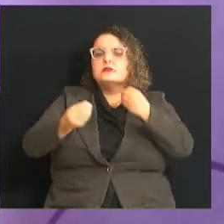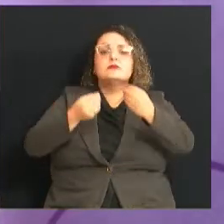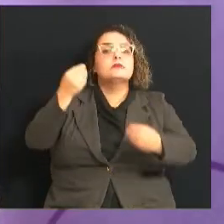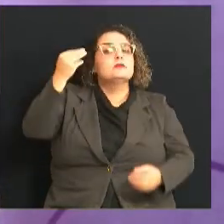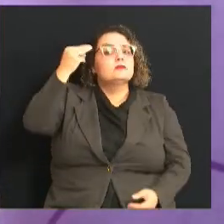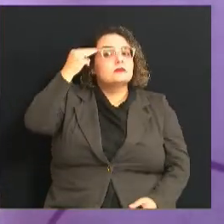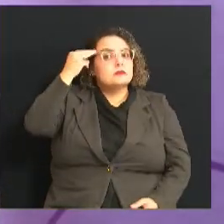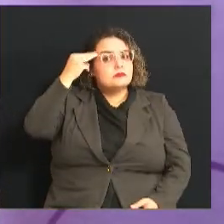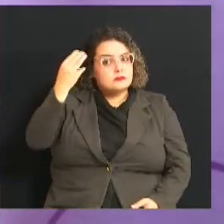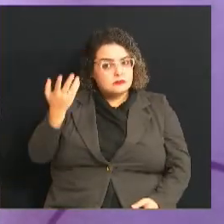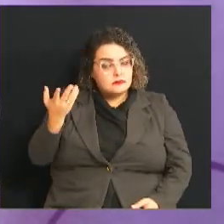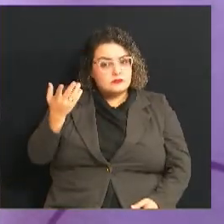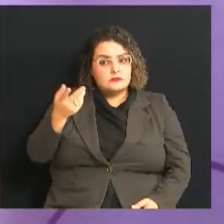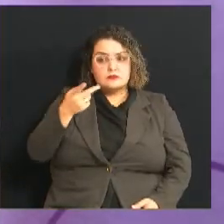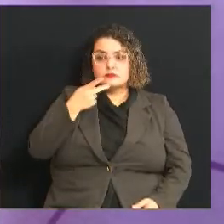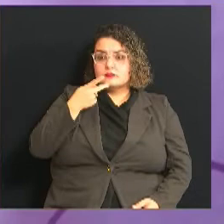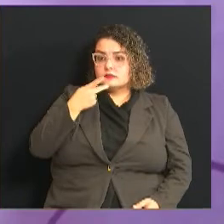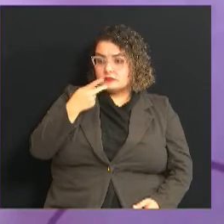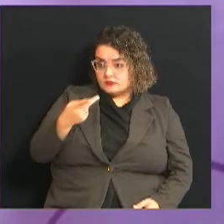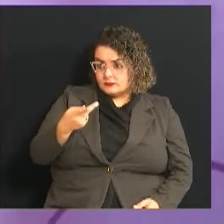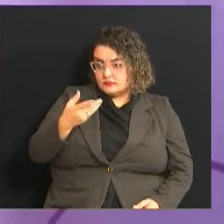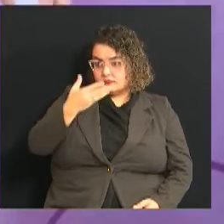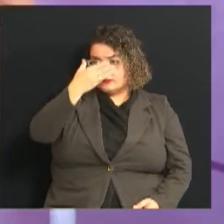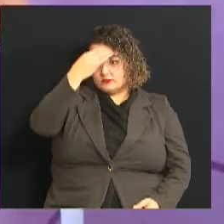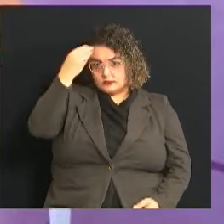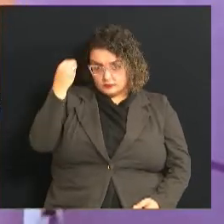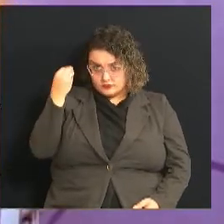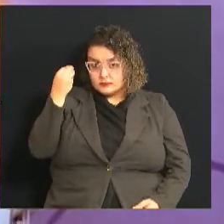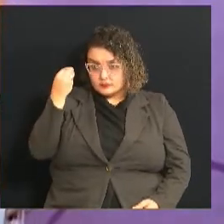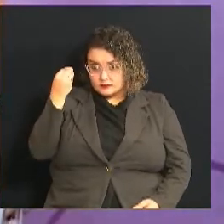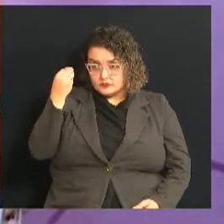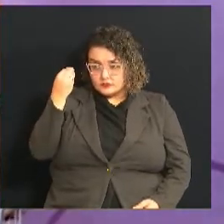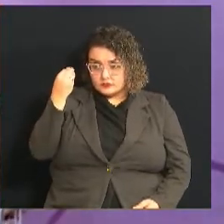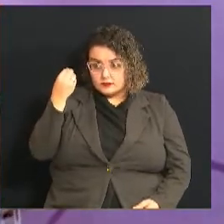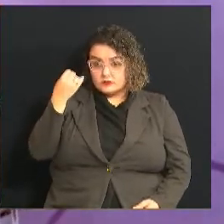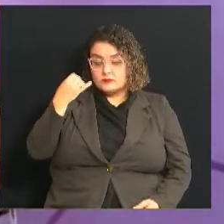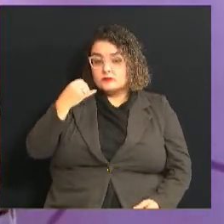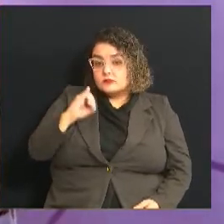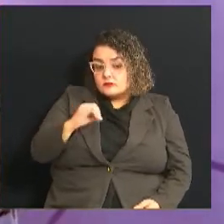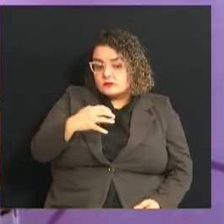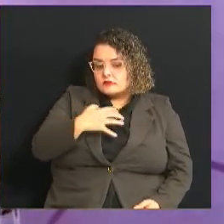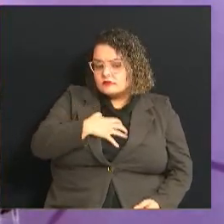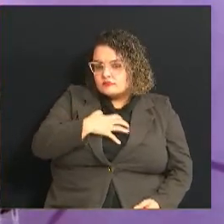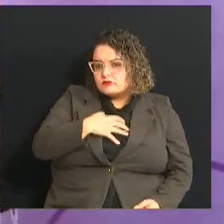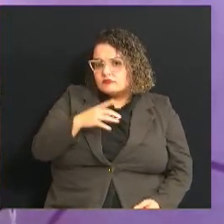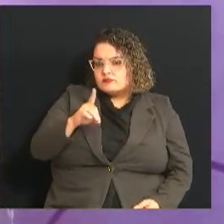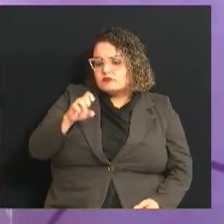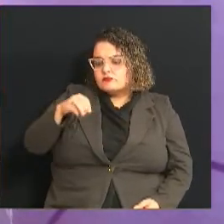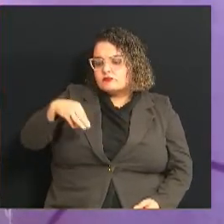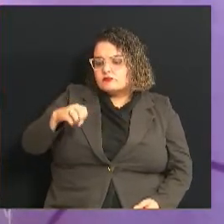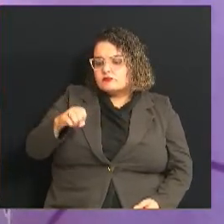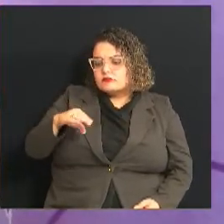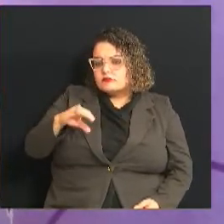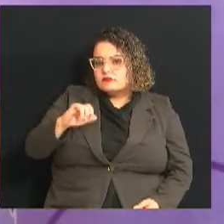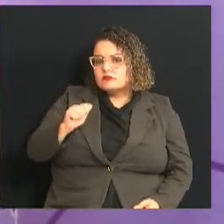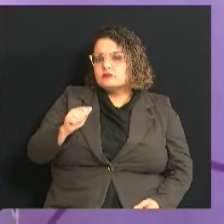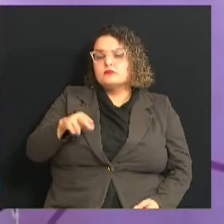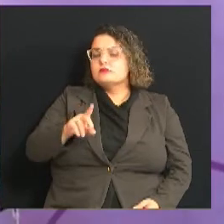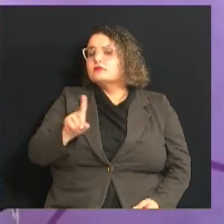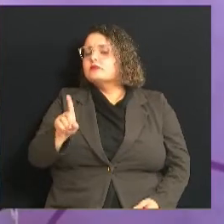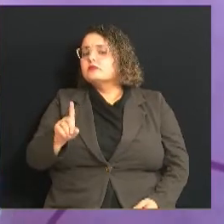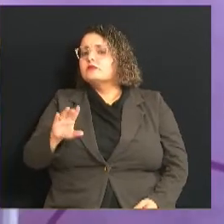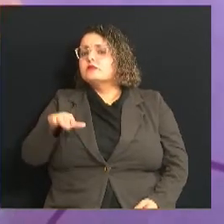A gente vai falar sobre esquecimento e se é um sintoma de demência ou não. Quando